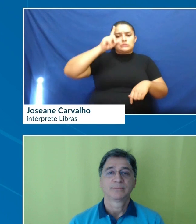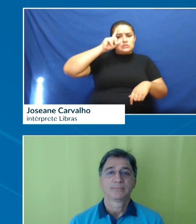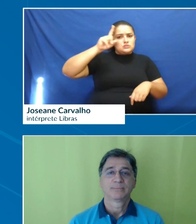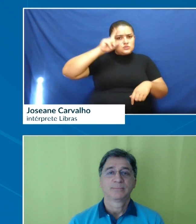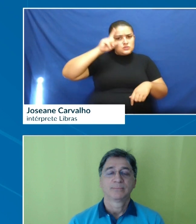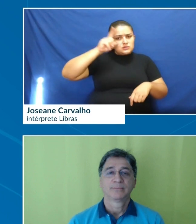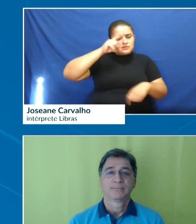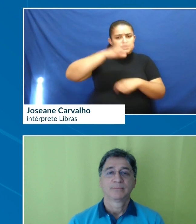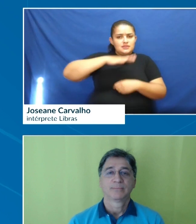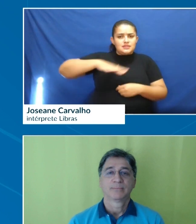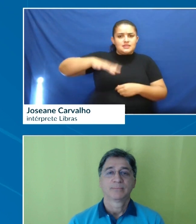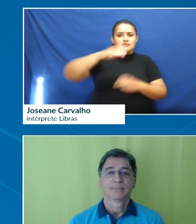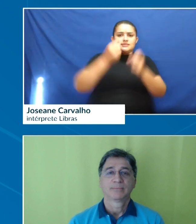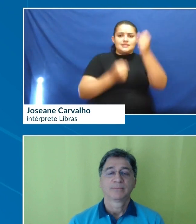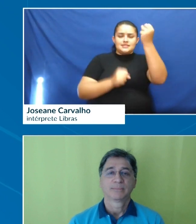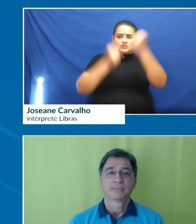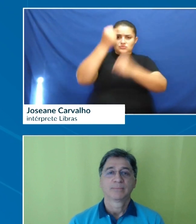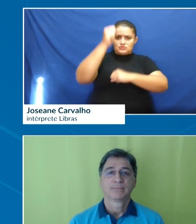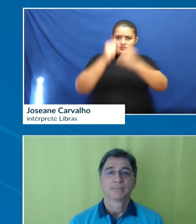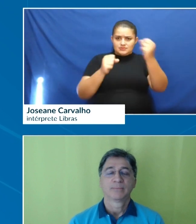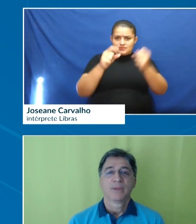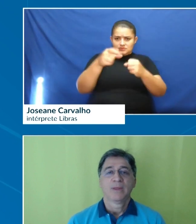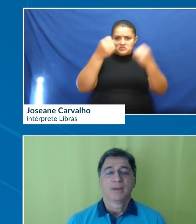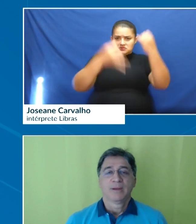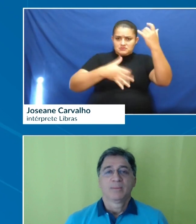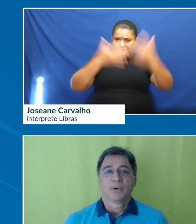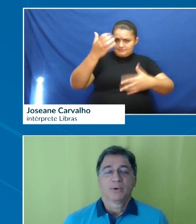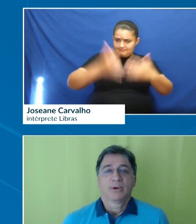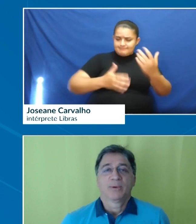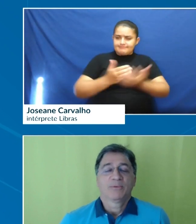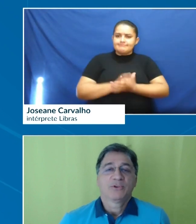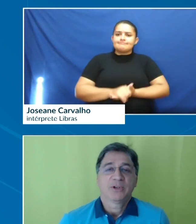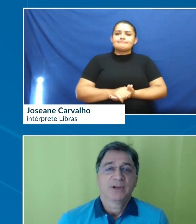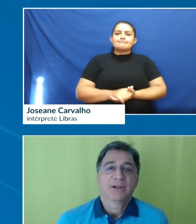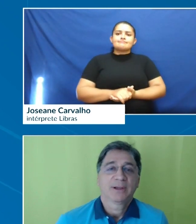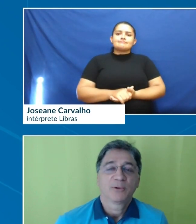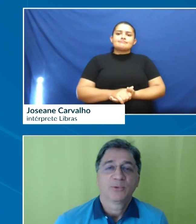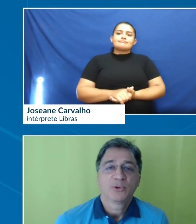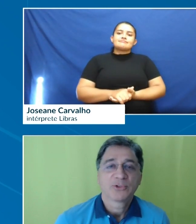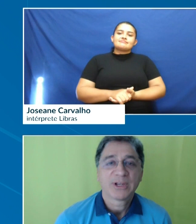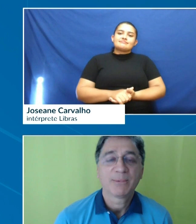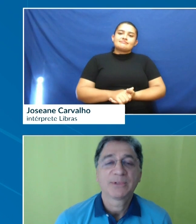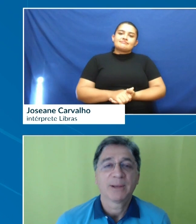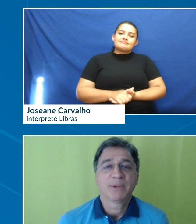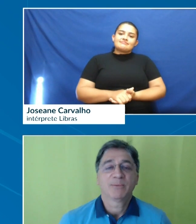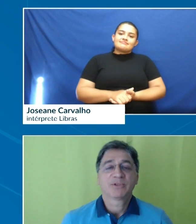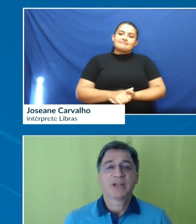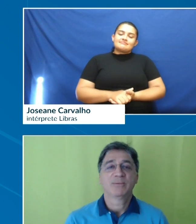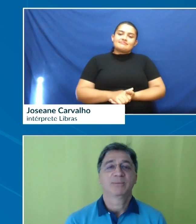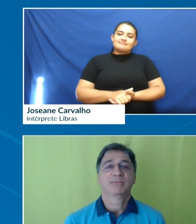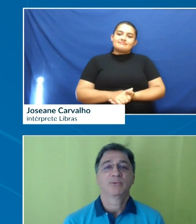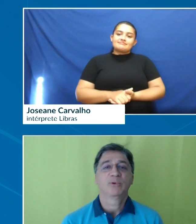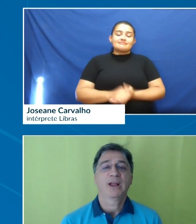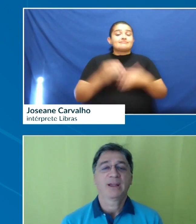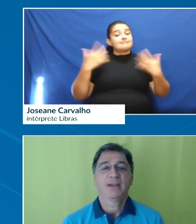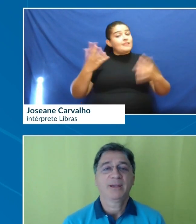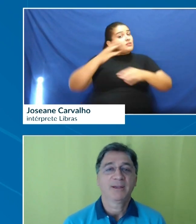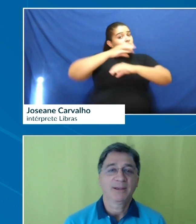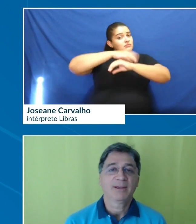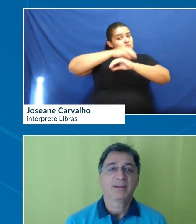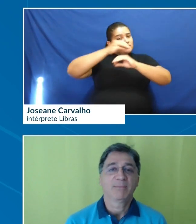né, para esse setor industrial. O senhor pode citar algum? Bom, a UFG, né, como todos sabemos, tem